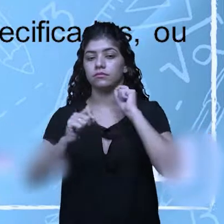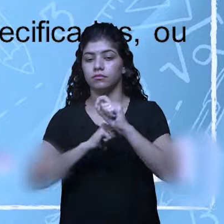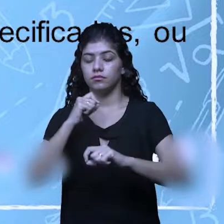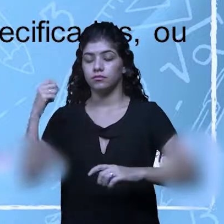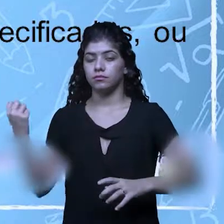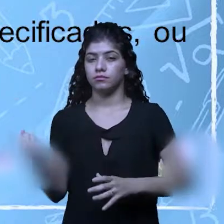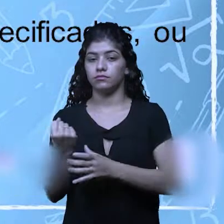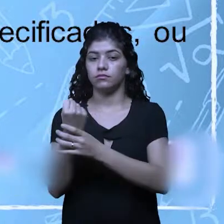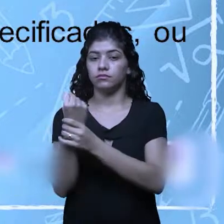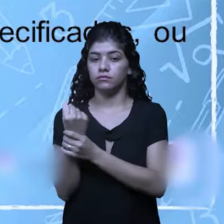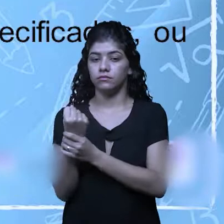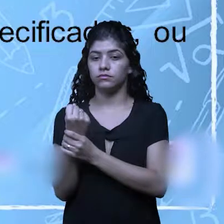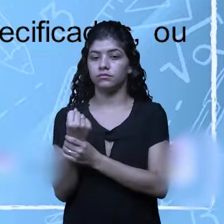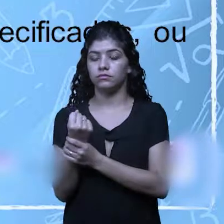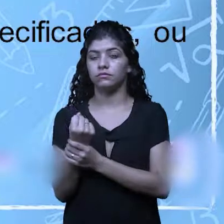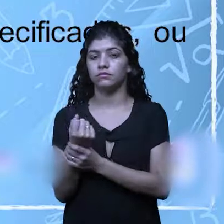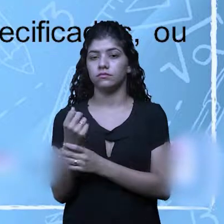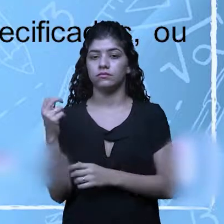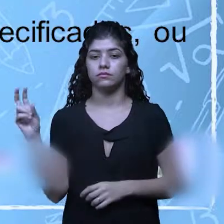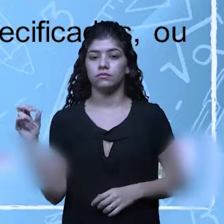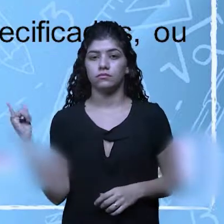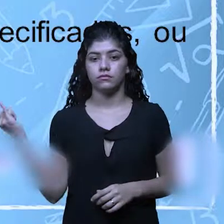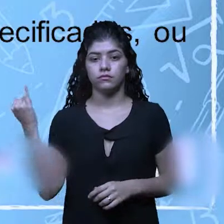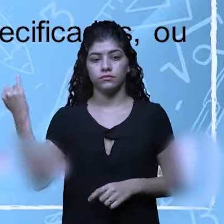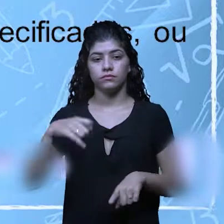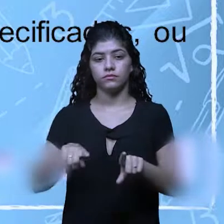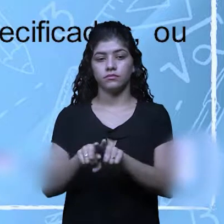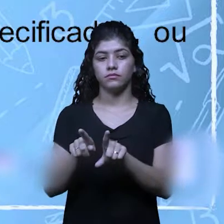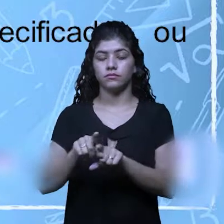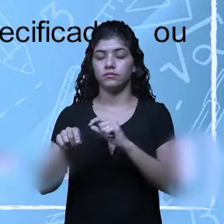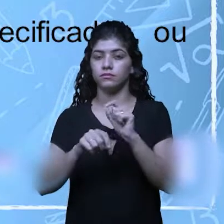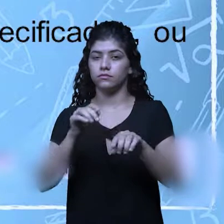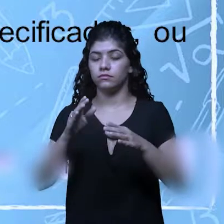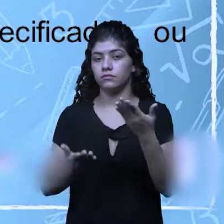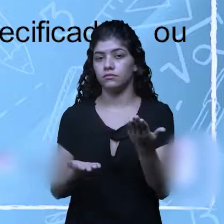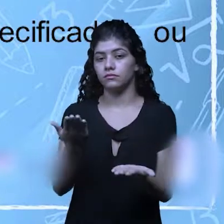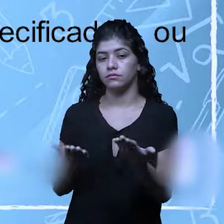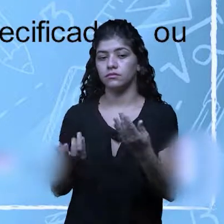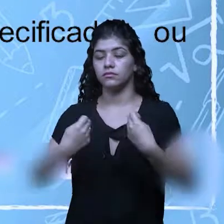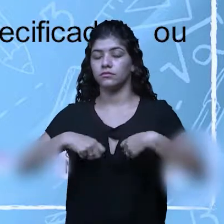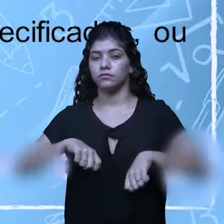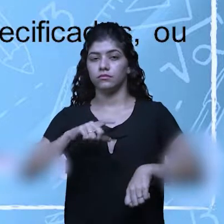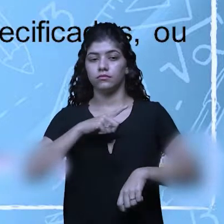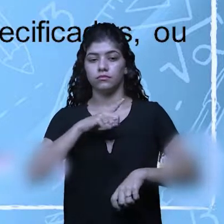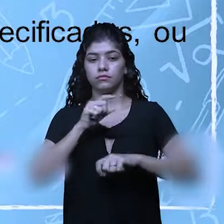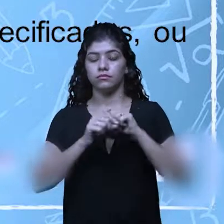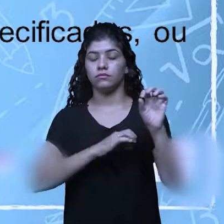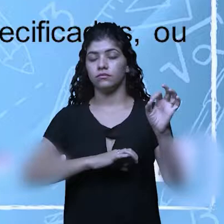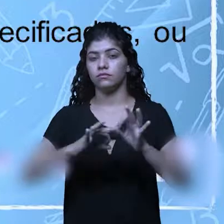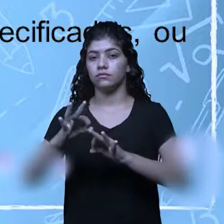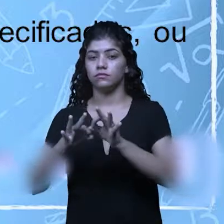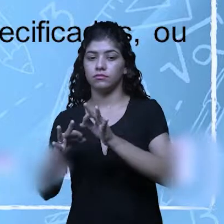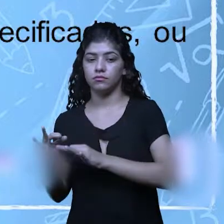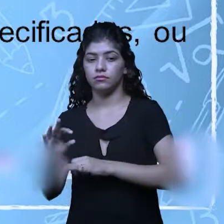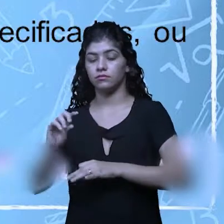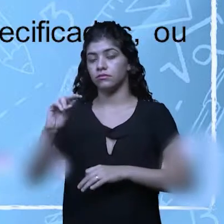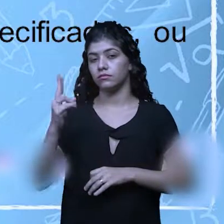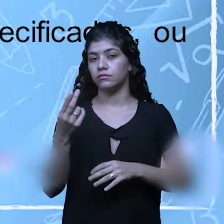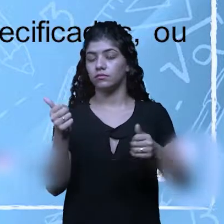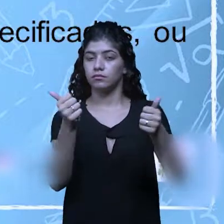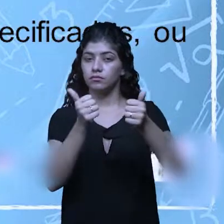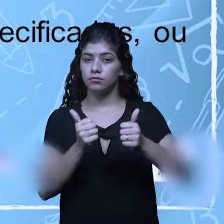necessário assegurar os resultados válidos, o equipamento de medição deve ser calibrado